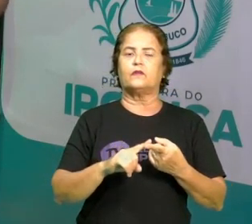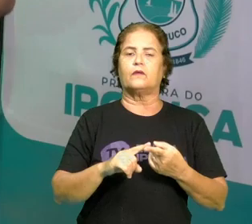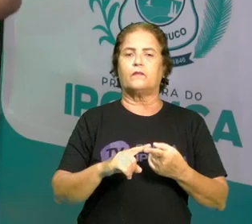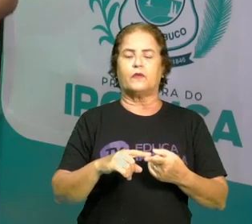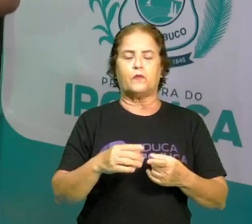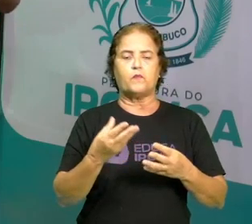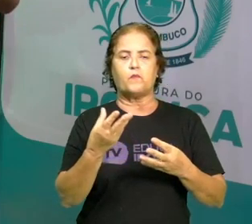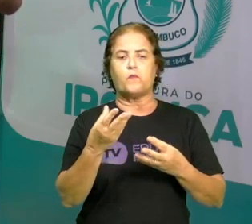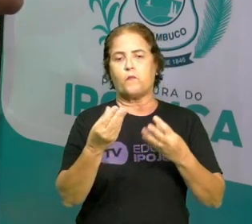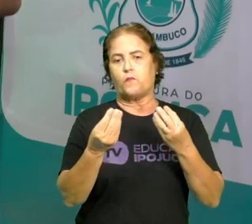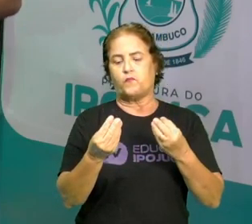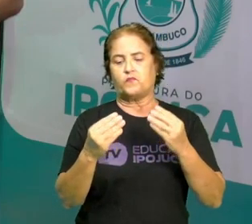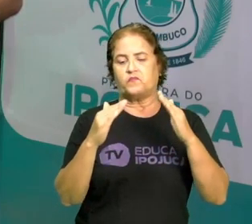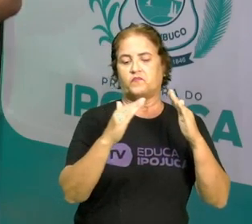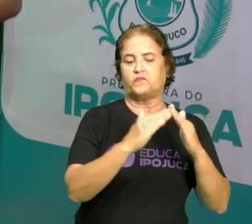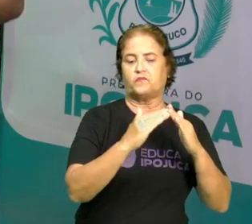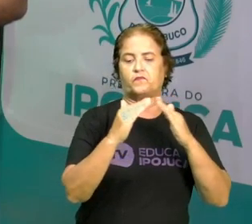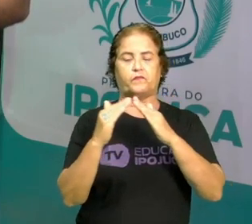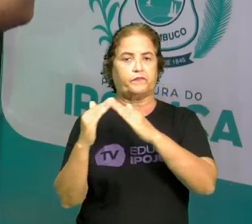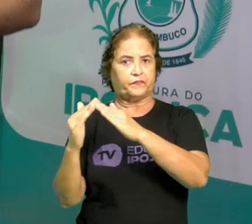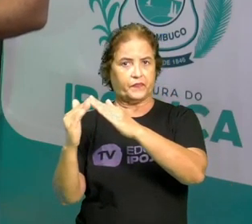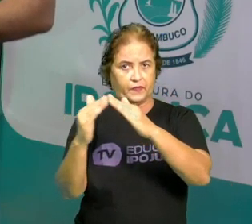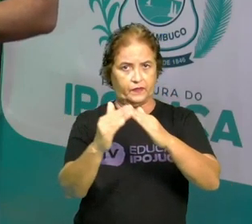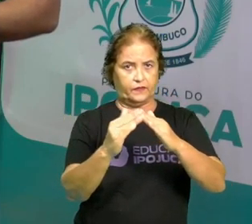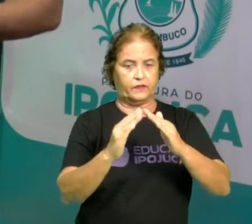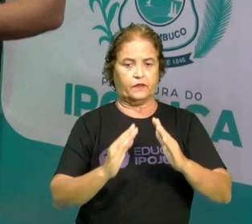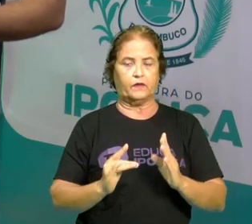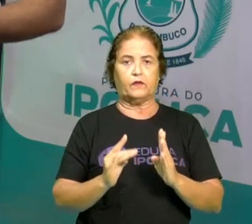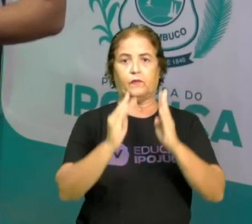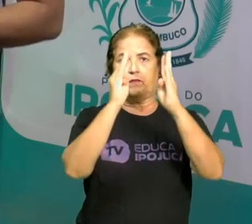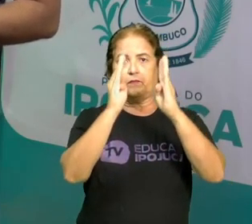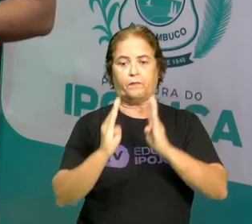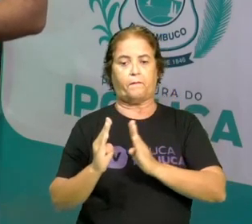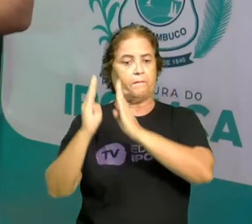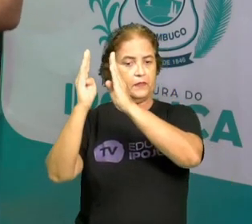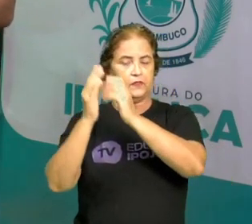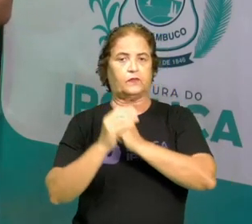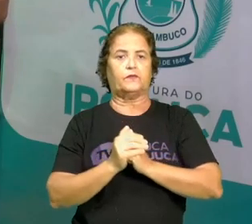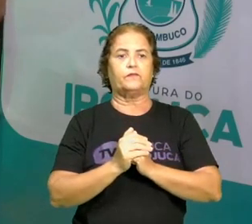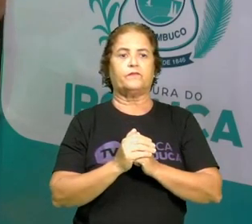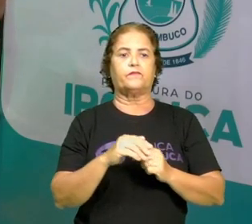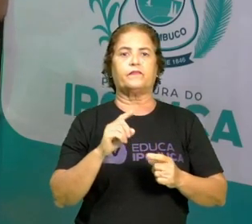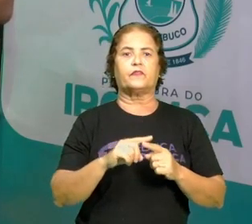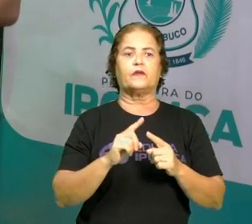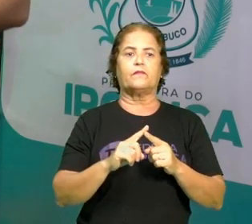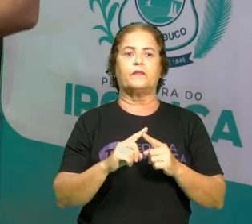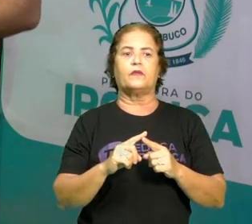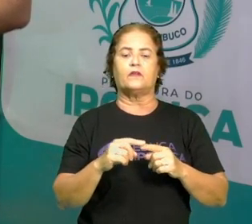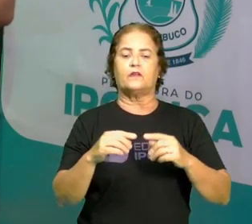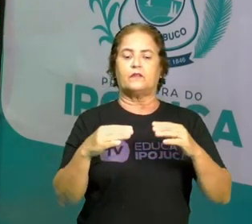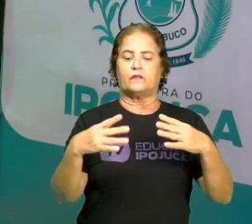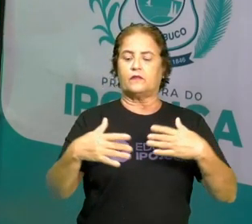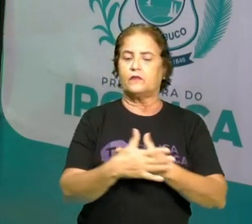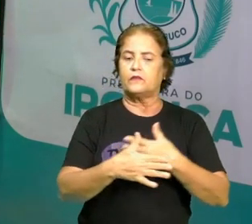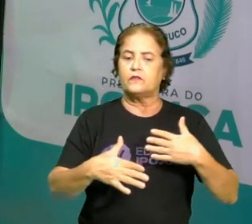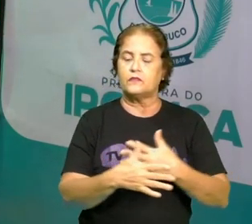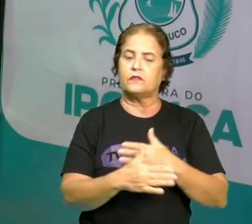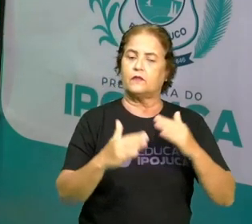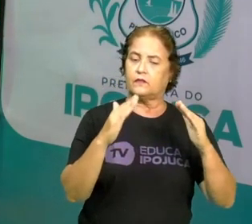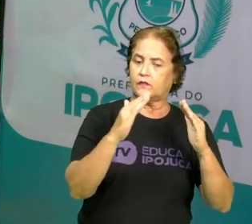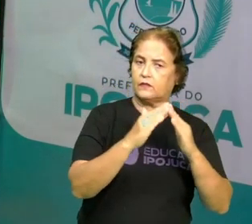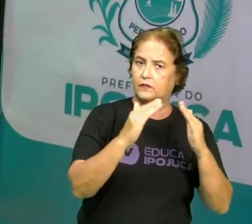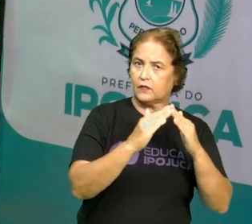de casas e prédios. Nas cidades, as casas ou apartamentos são construídos mais próximos uns